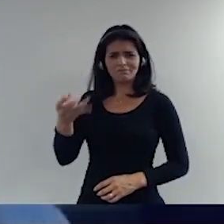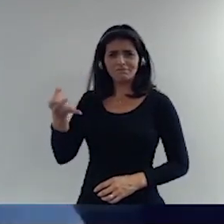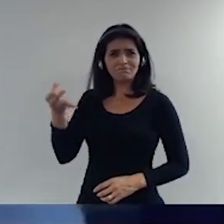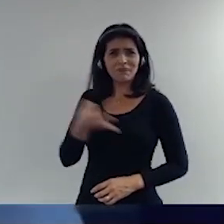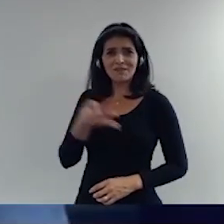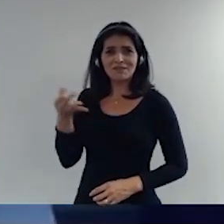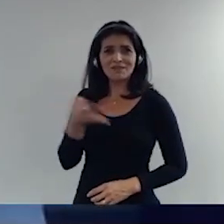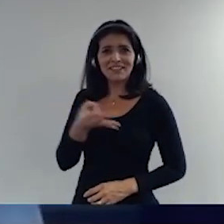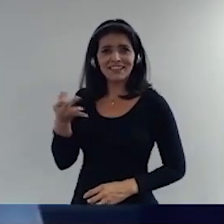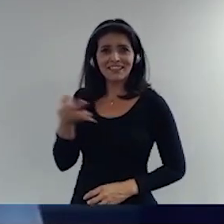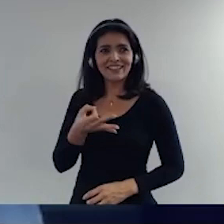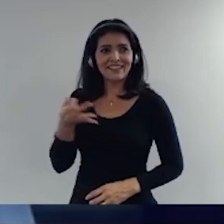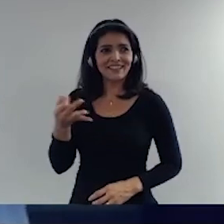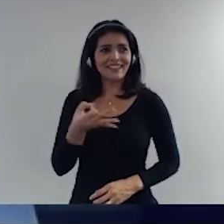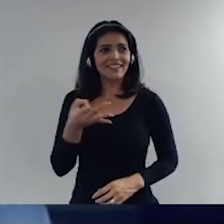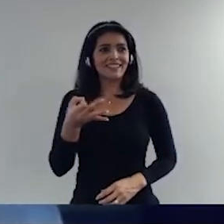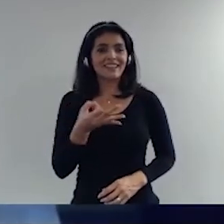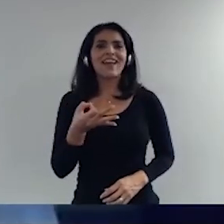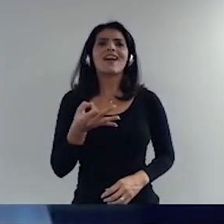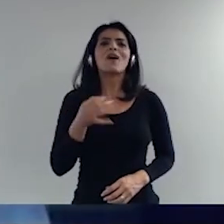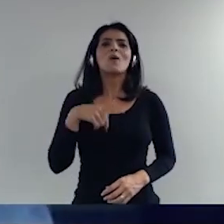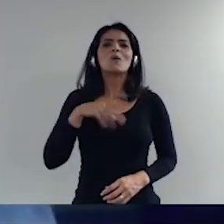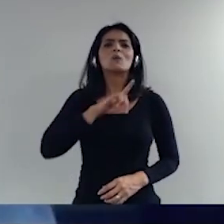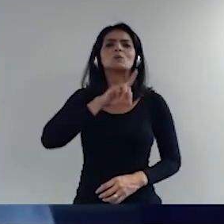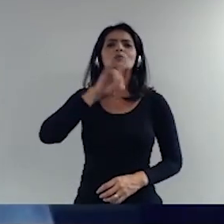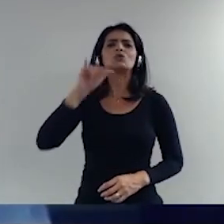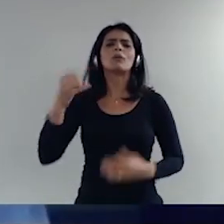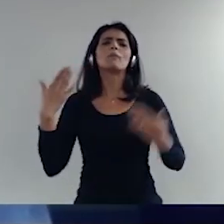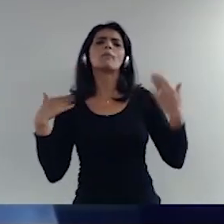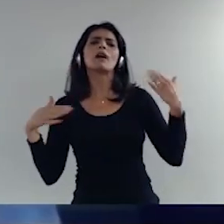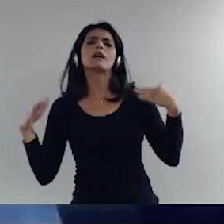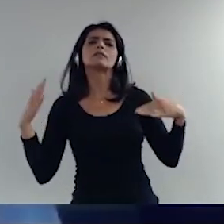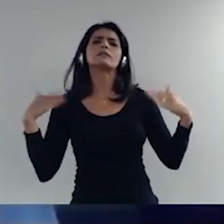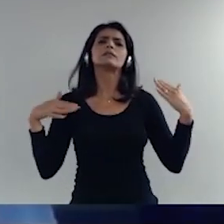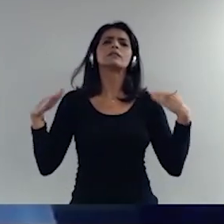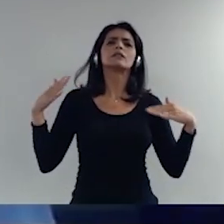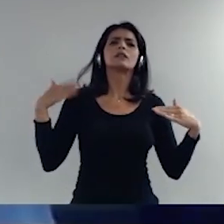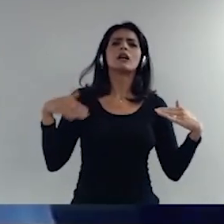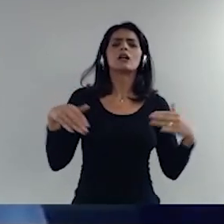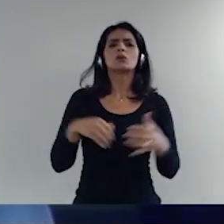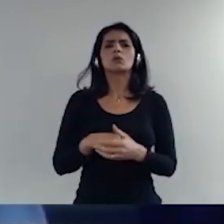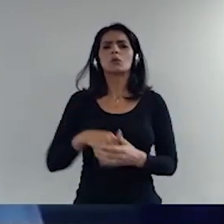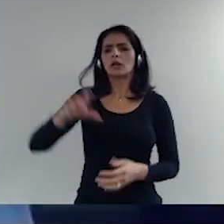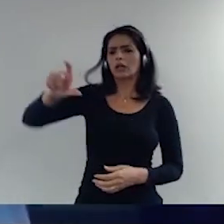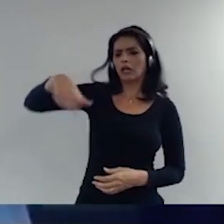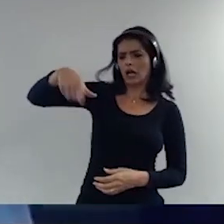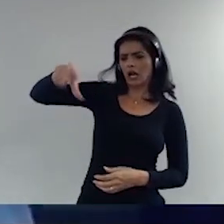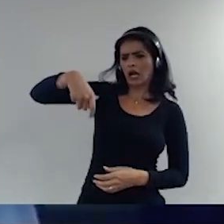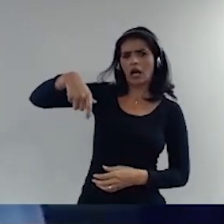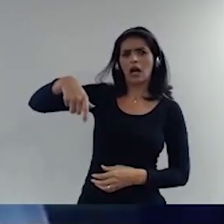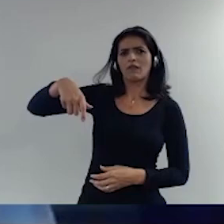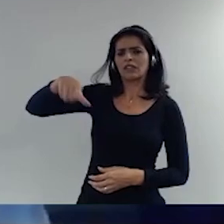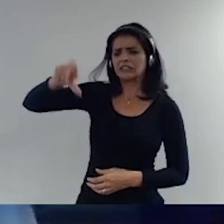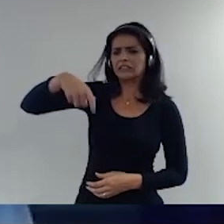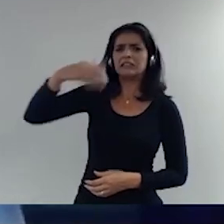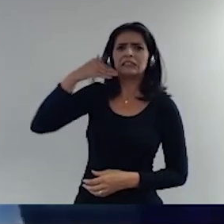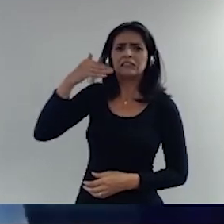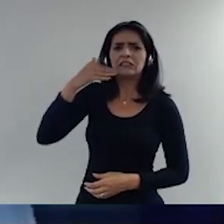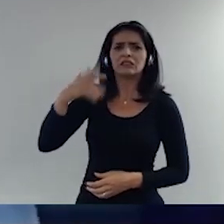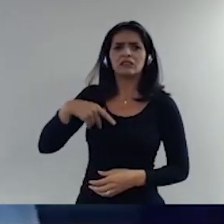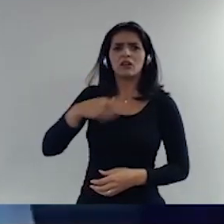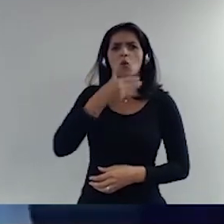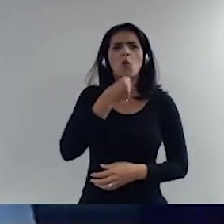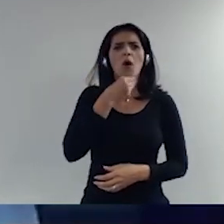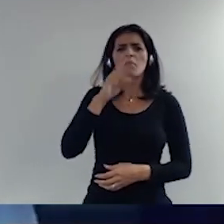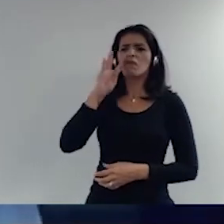Uma vez, passeando, o meu cartão grudou, aí o garagista virou para ele e falou assim, a culpa é do senhor, o senhor pôs o